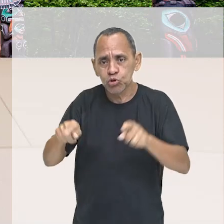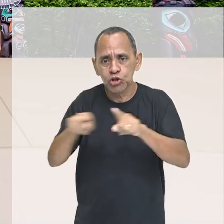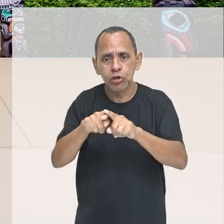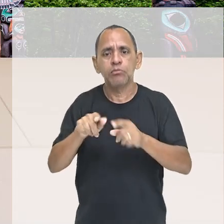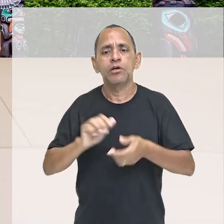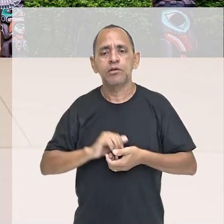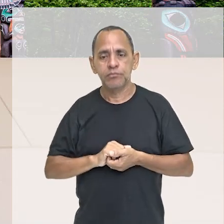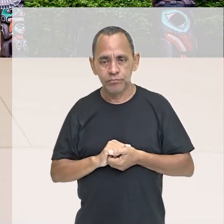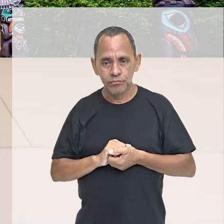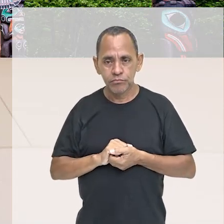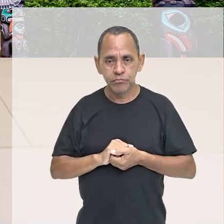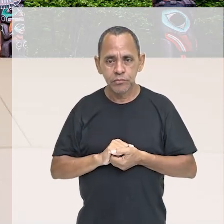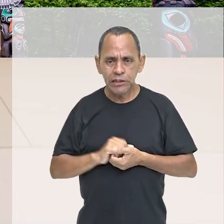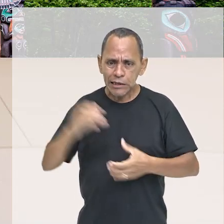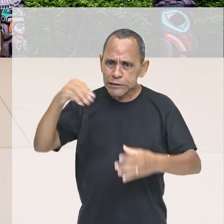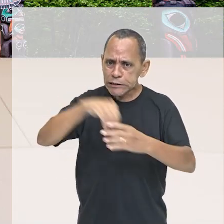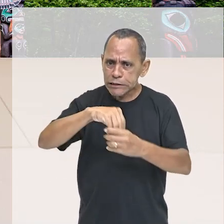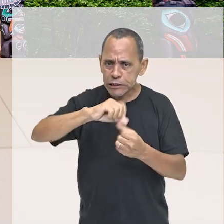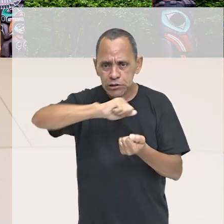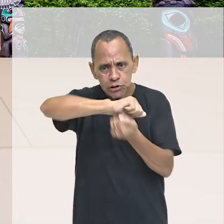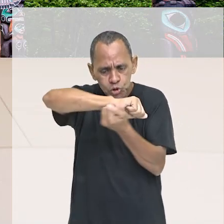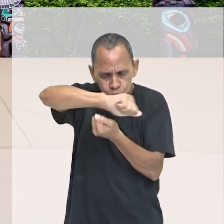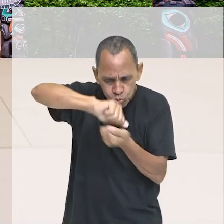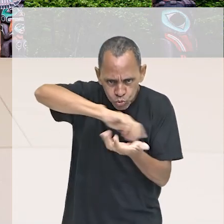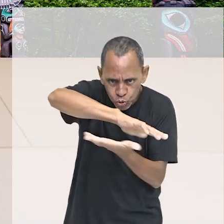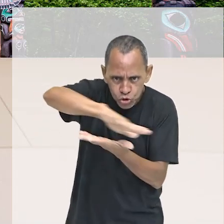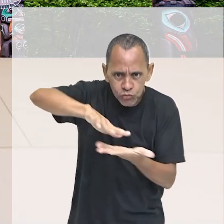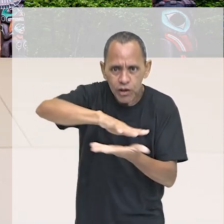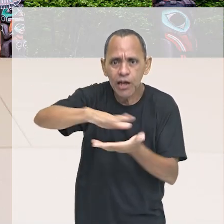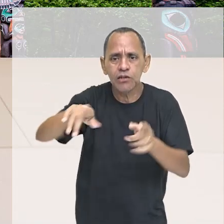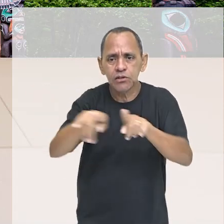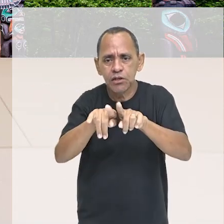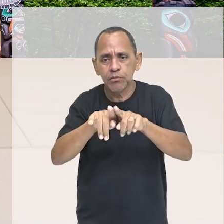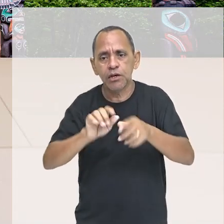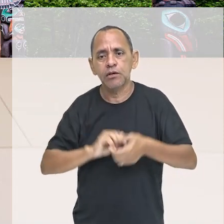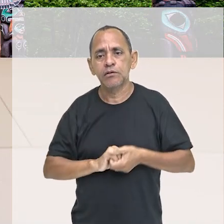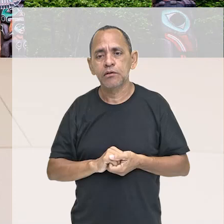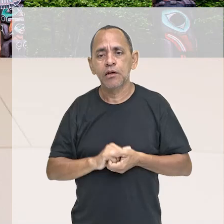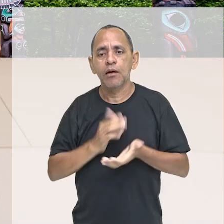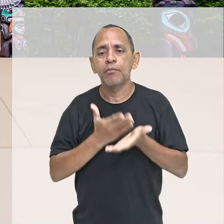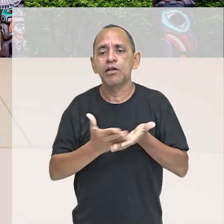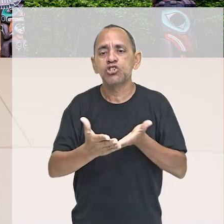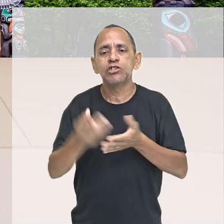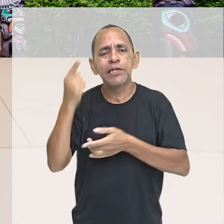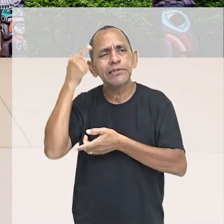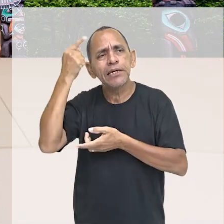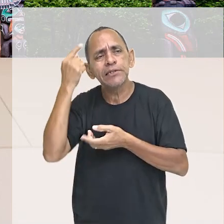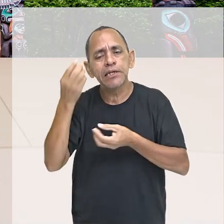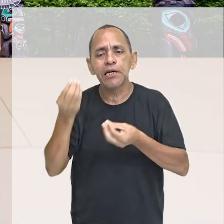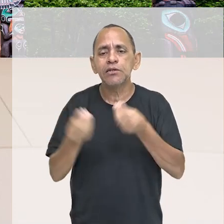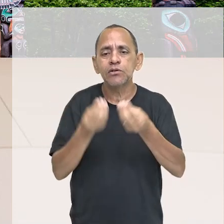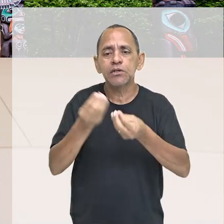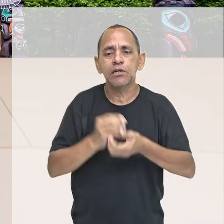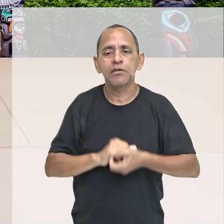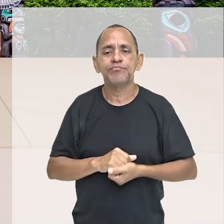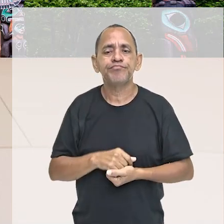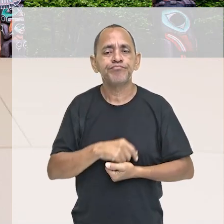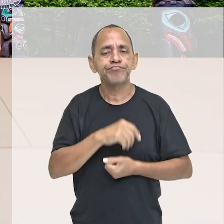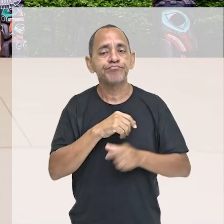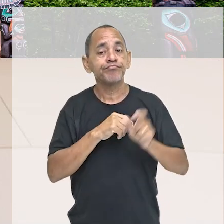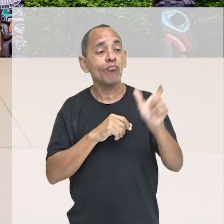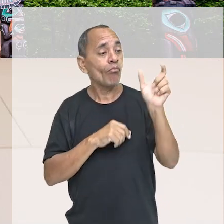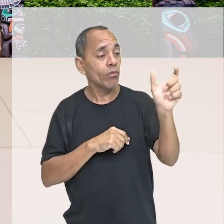esse cosmos se organiza a partir desta ideação do que é sagrado e do que